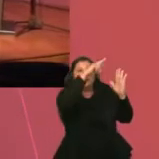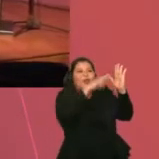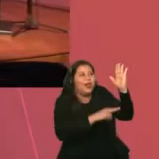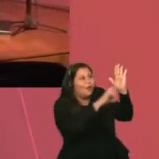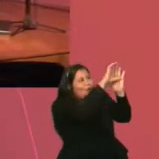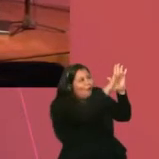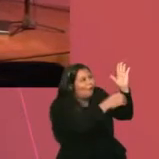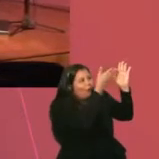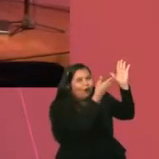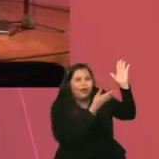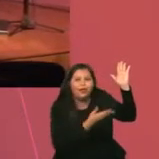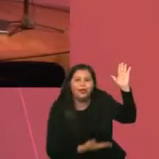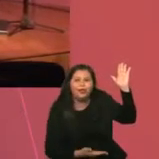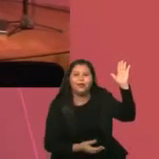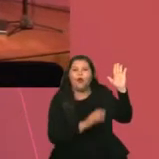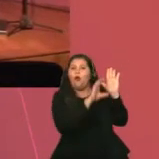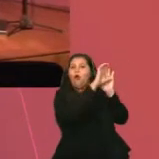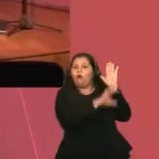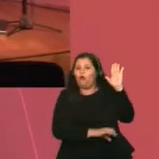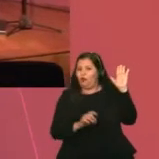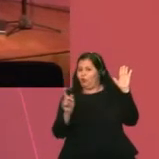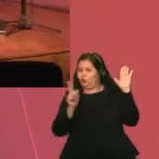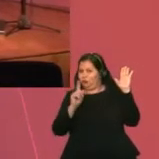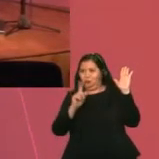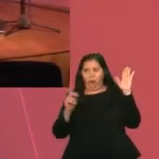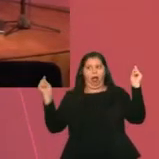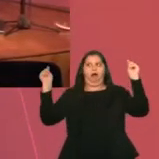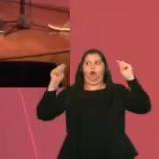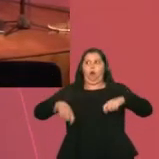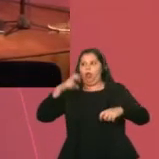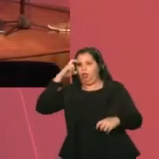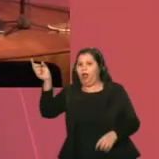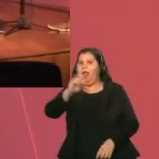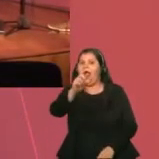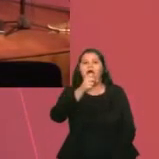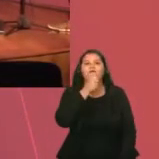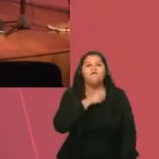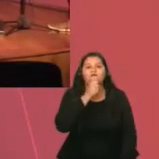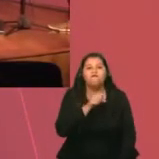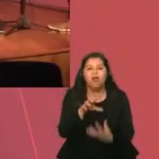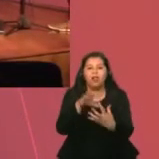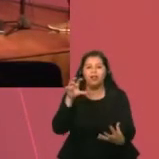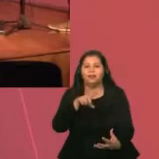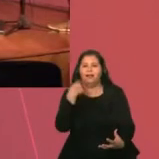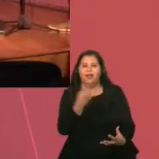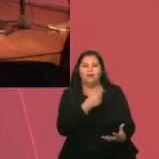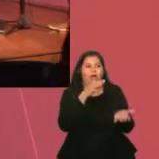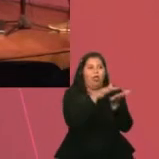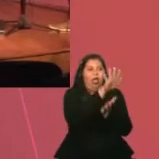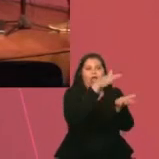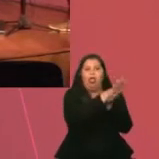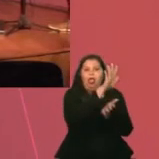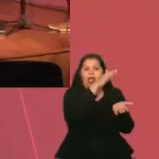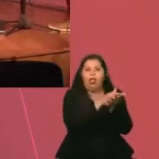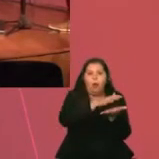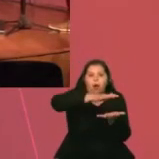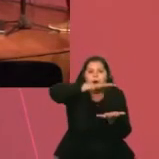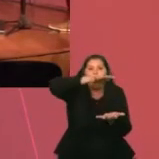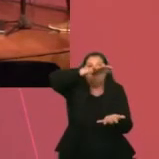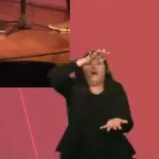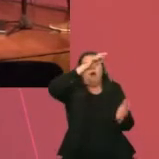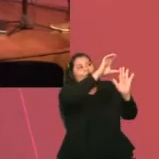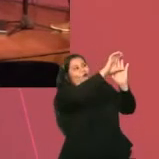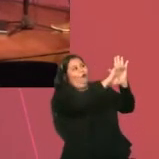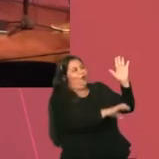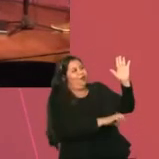currículo na verdade e currículo crente na competência não viu é velhice mesmo viu a gente Vai acumulando as coisas e vai